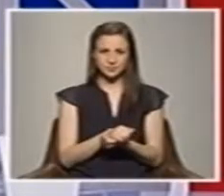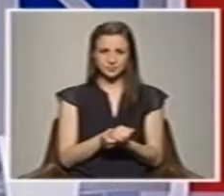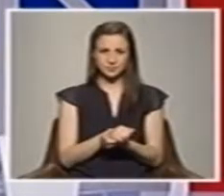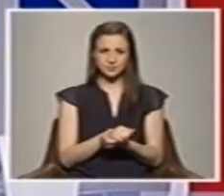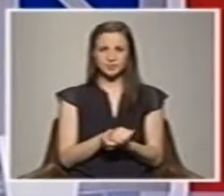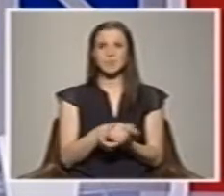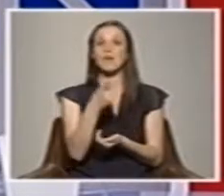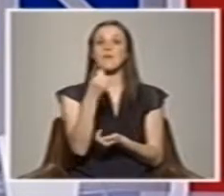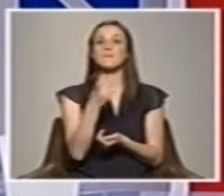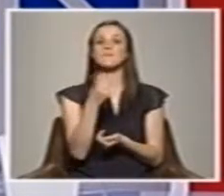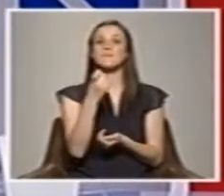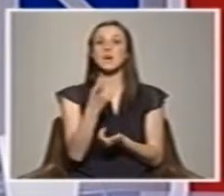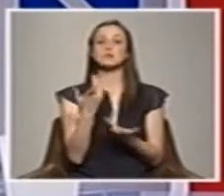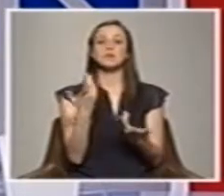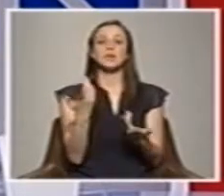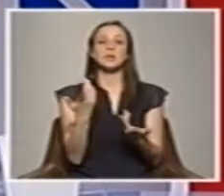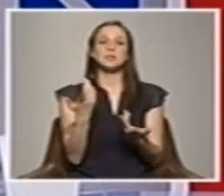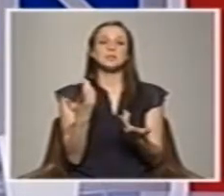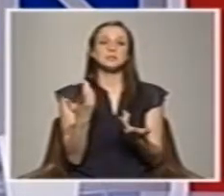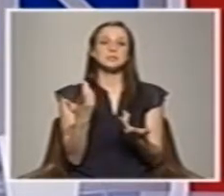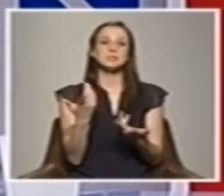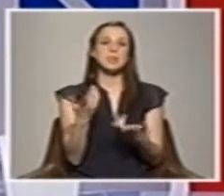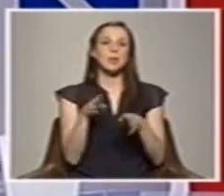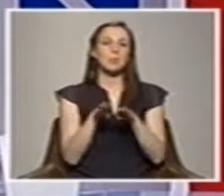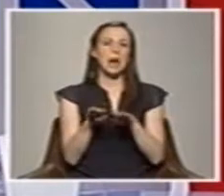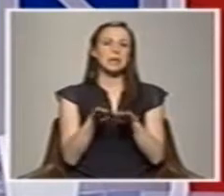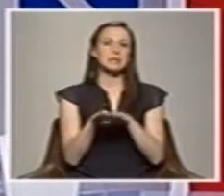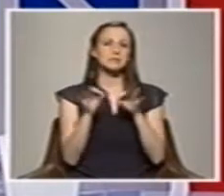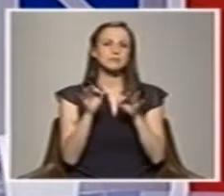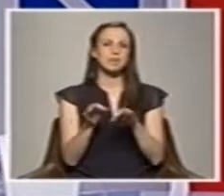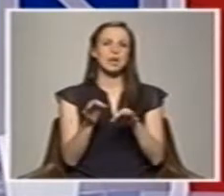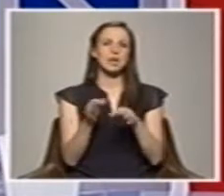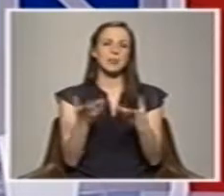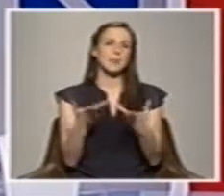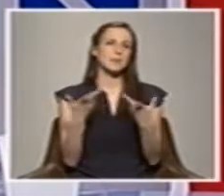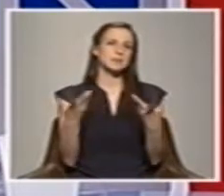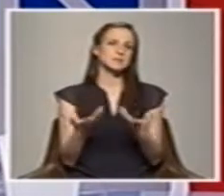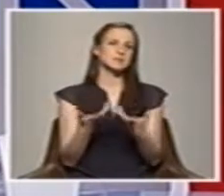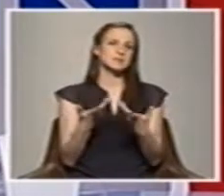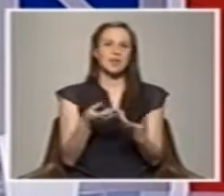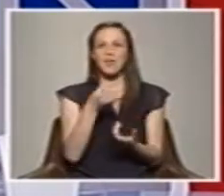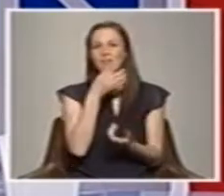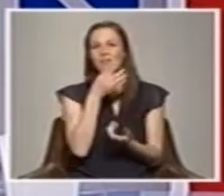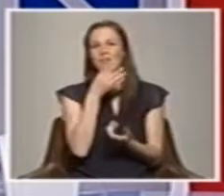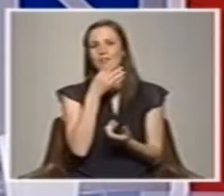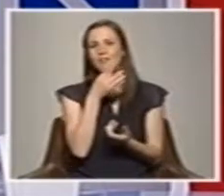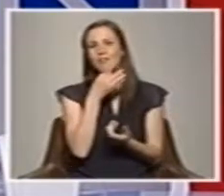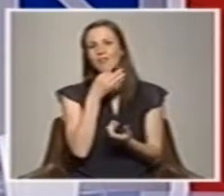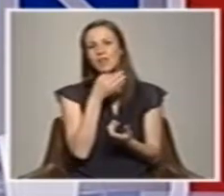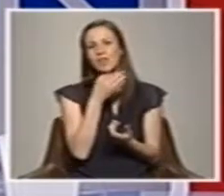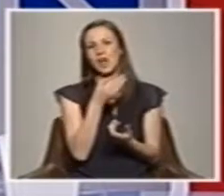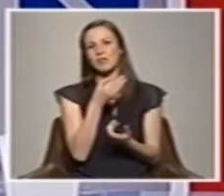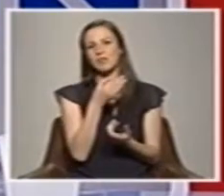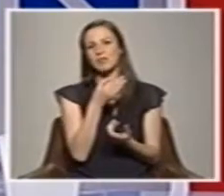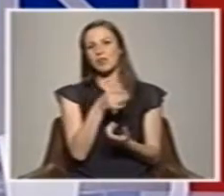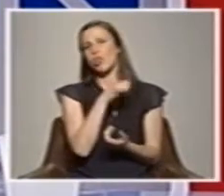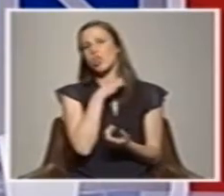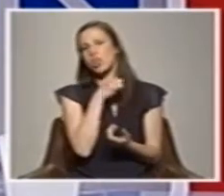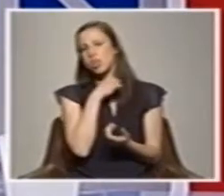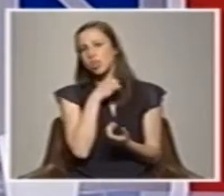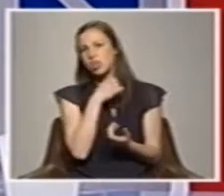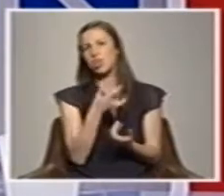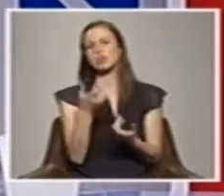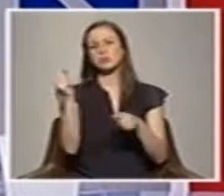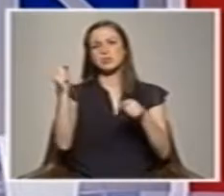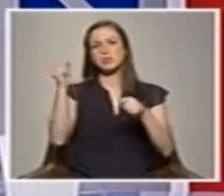a falta na prática de sensibilidade, ou até ela quase que falava em negligência por parte dos